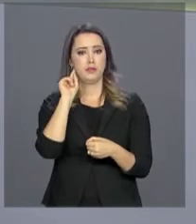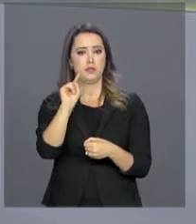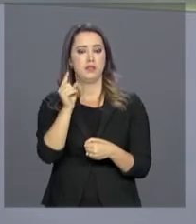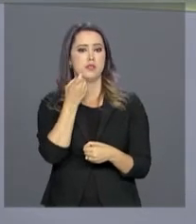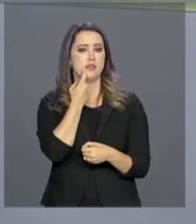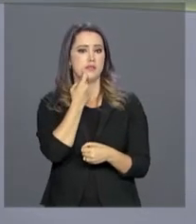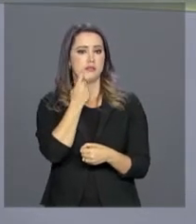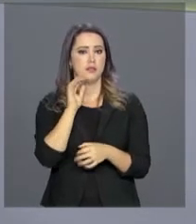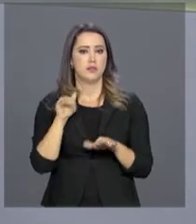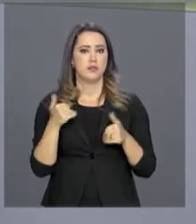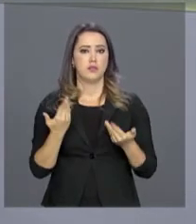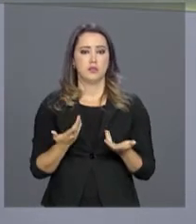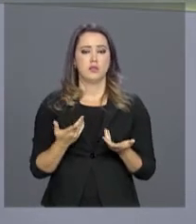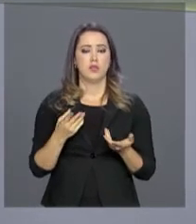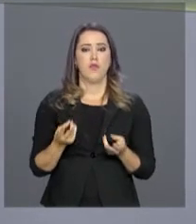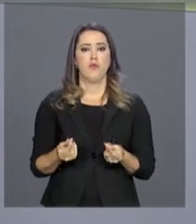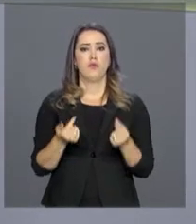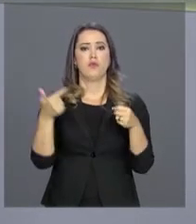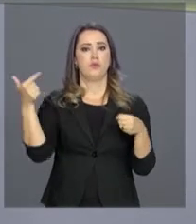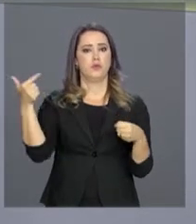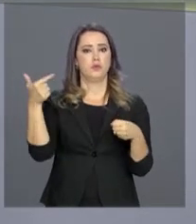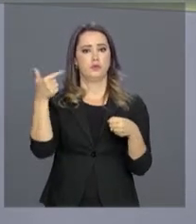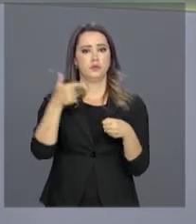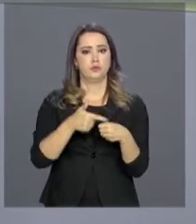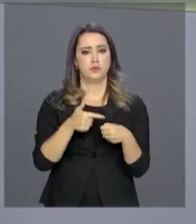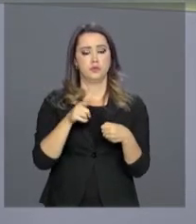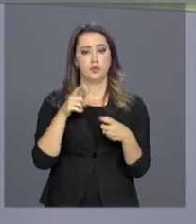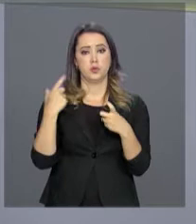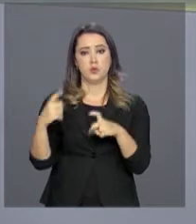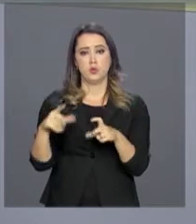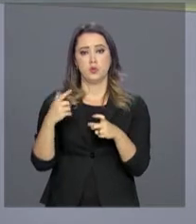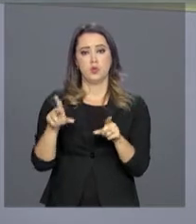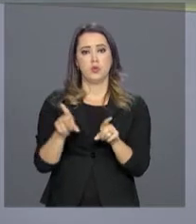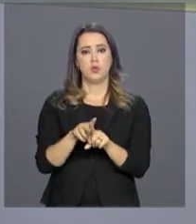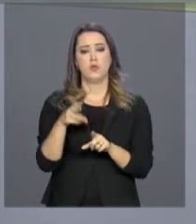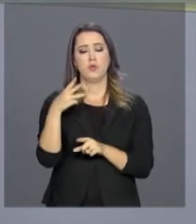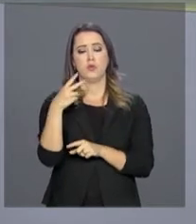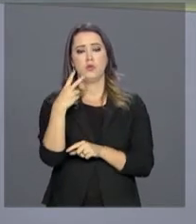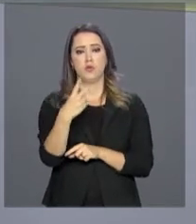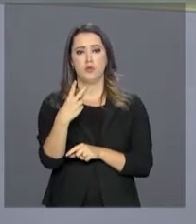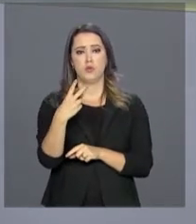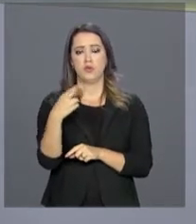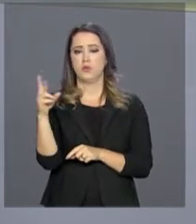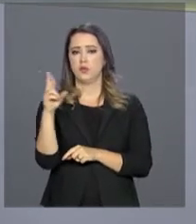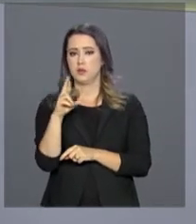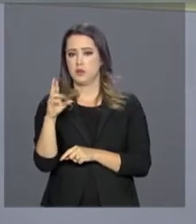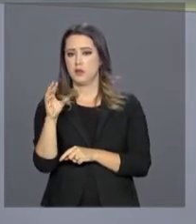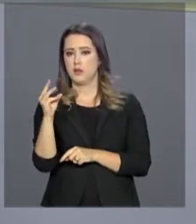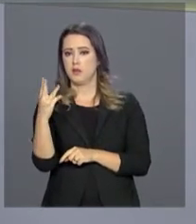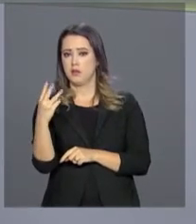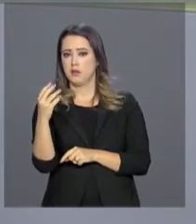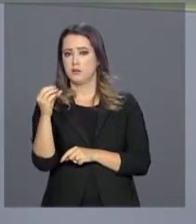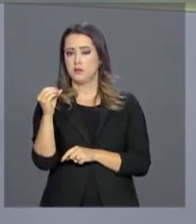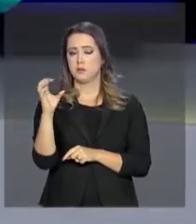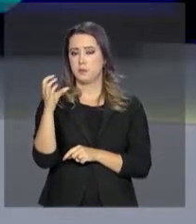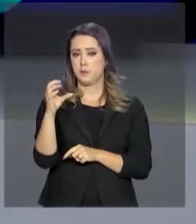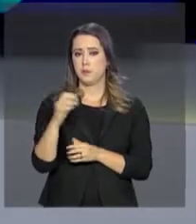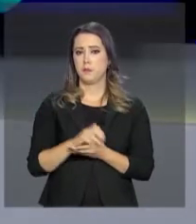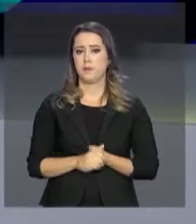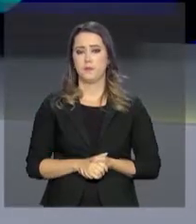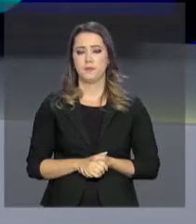sexta feira com isso o preço do litro na refinaria vai sair a 2 reais e três centavos